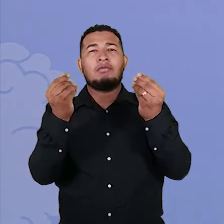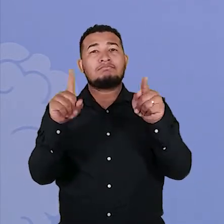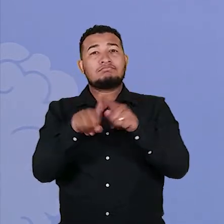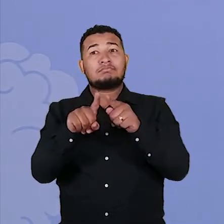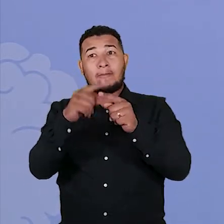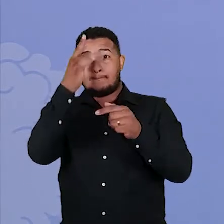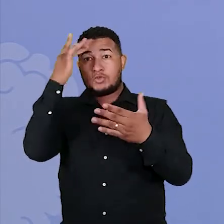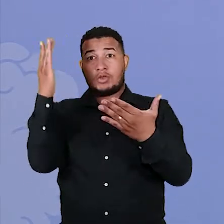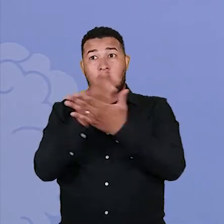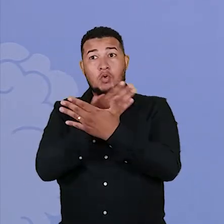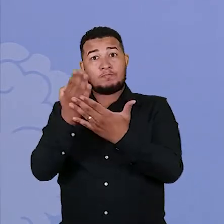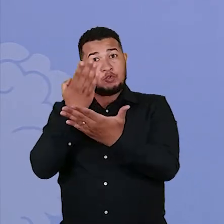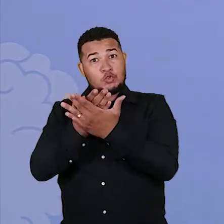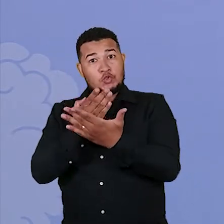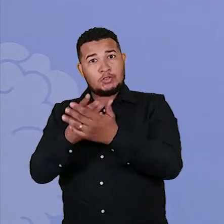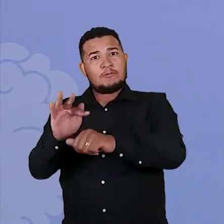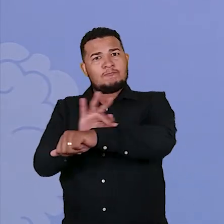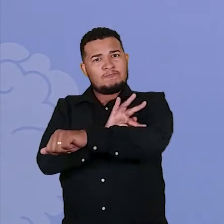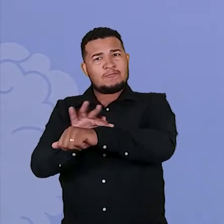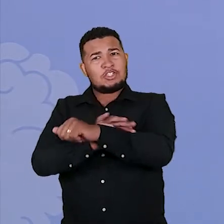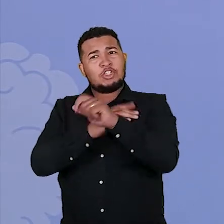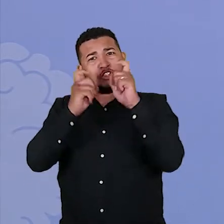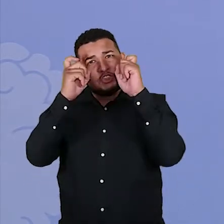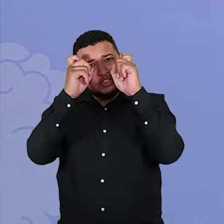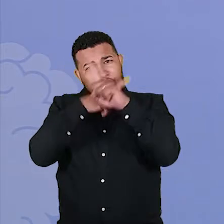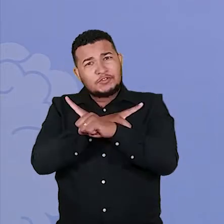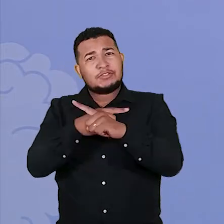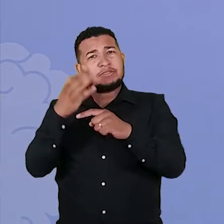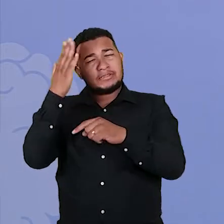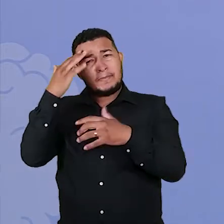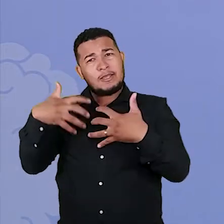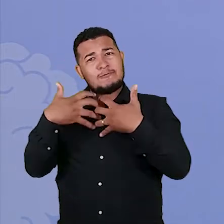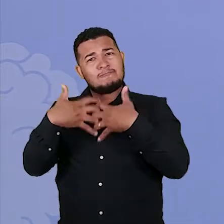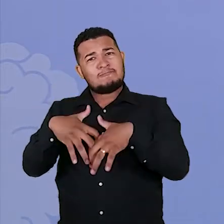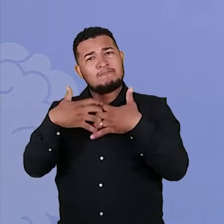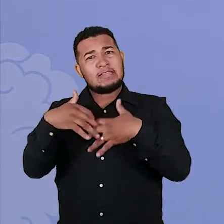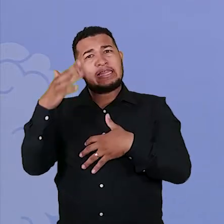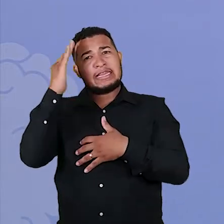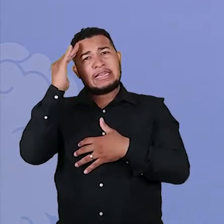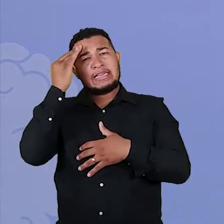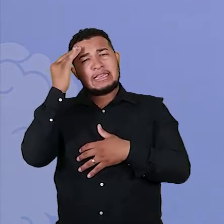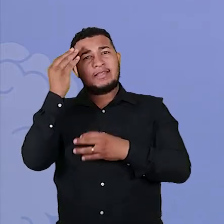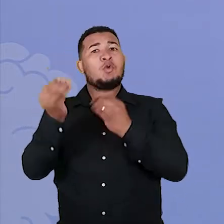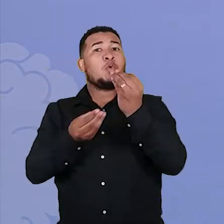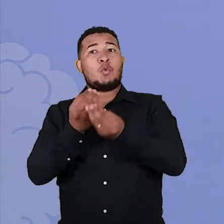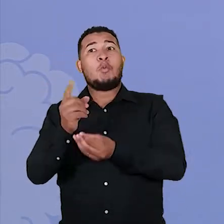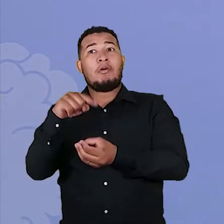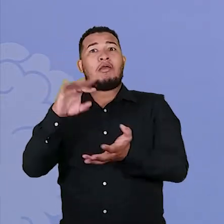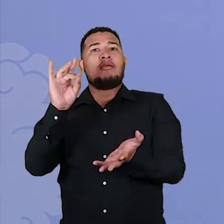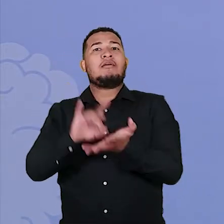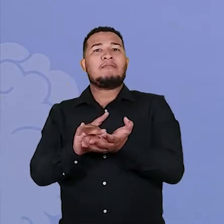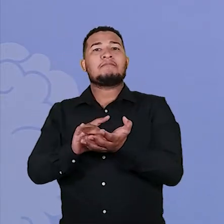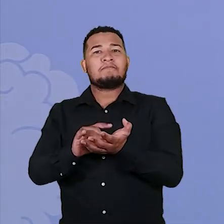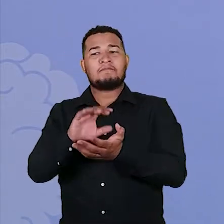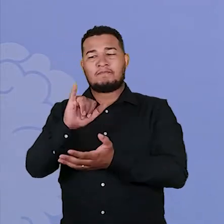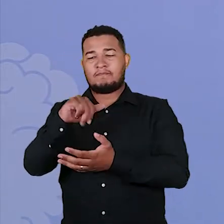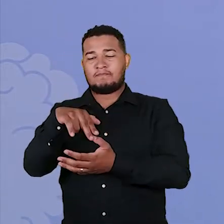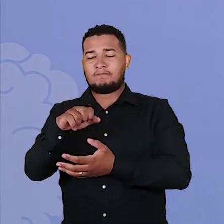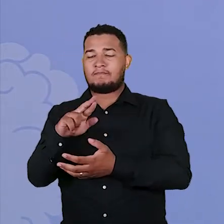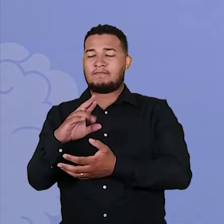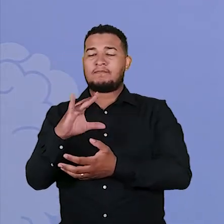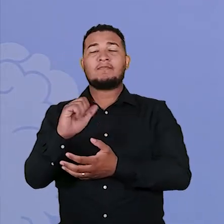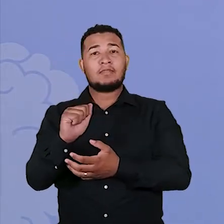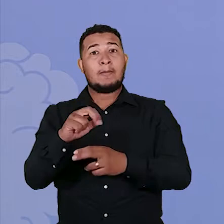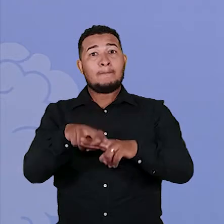Até mesmo pessoas que estudam física, é difícil você raciocinar, entender como é que é aquilo ali. Por isso